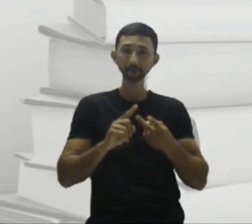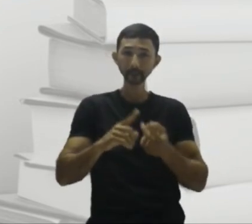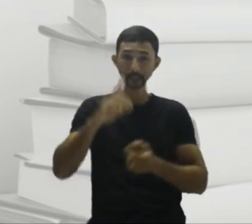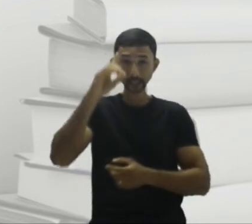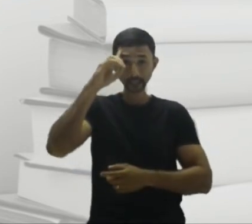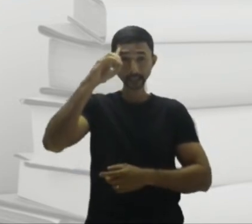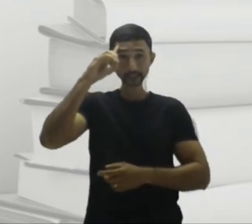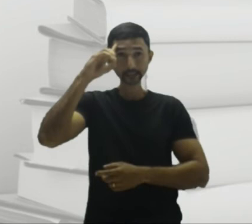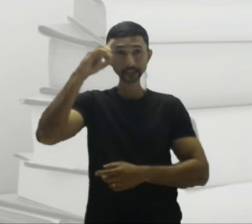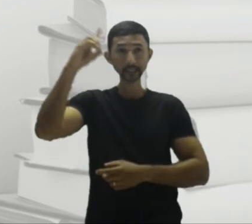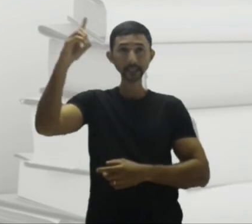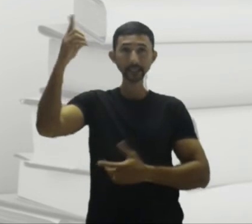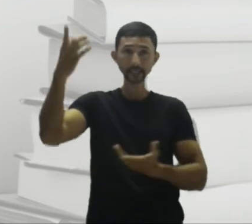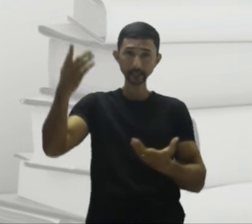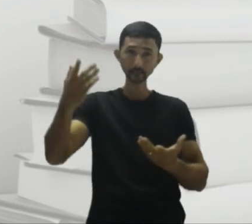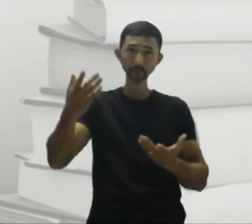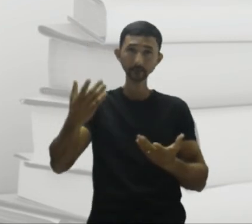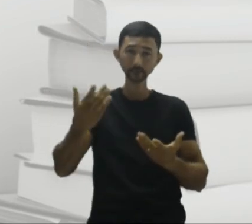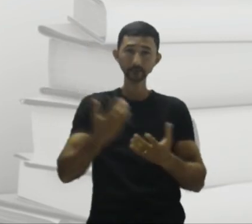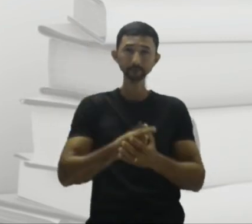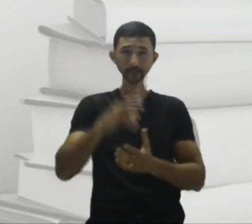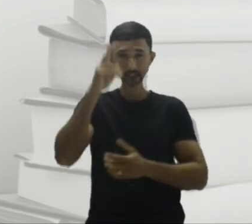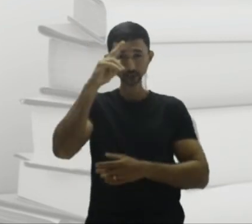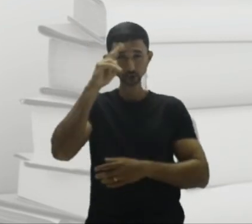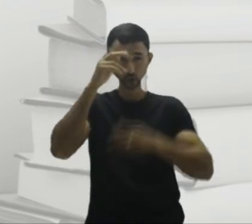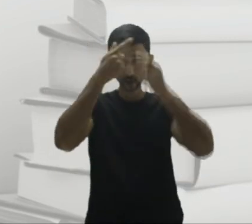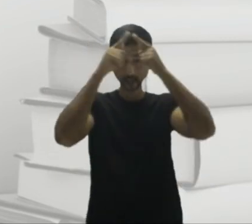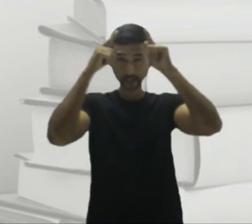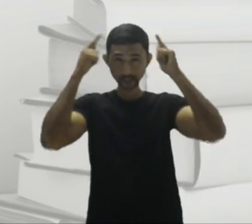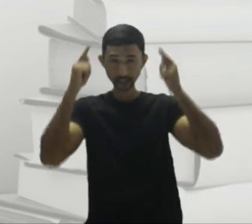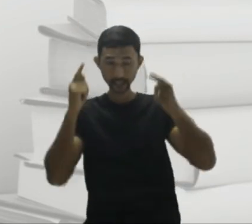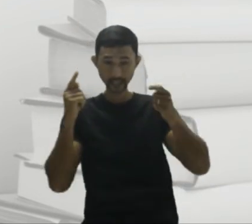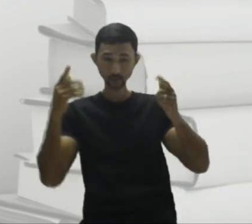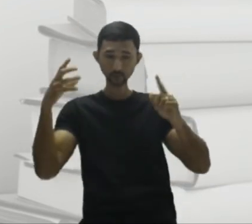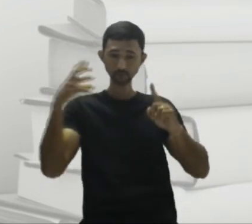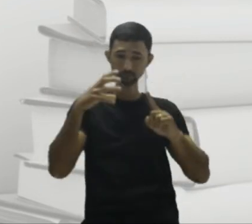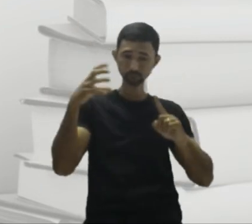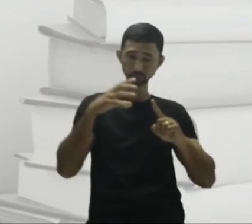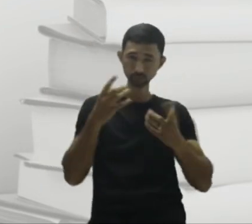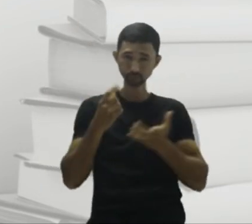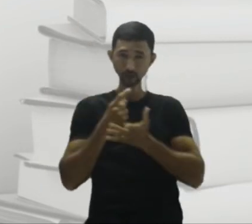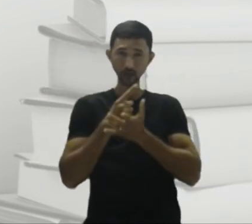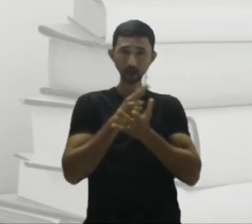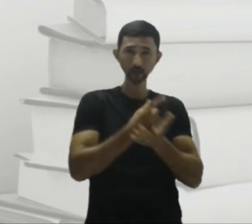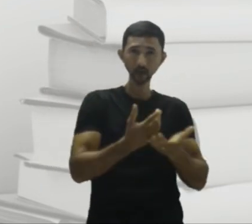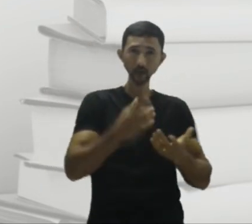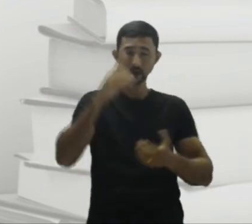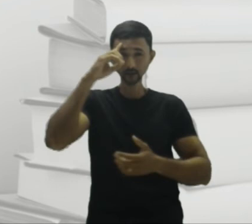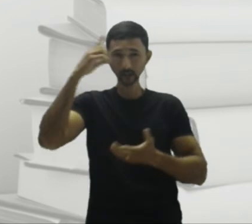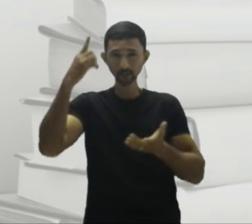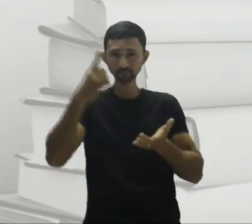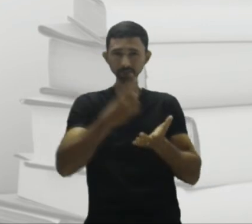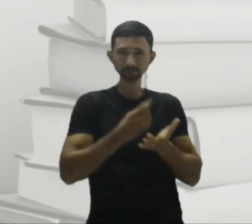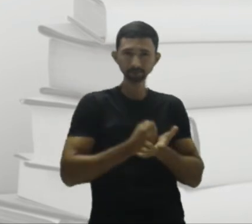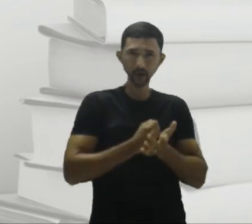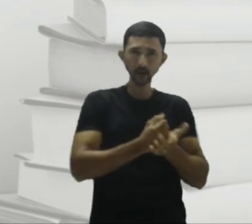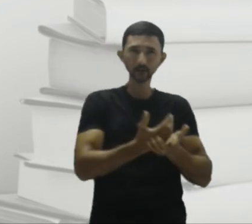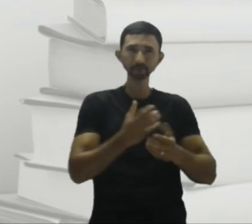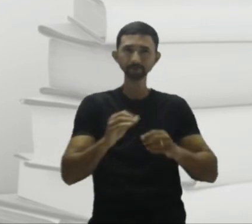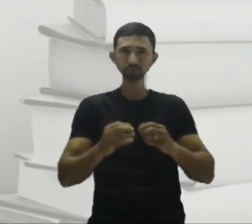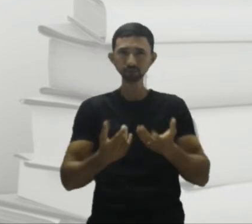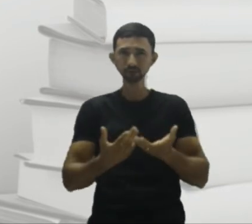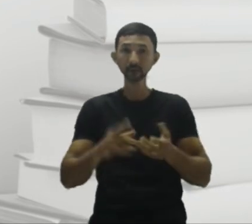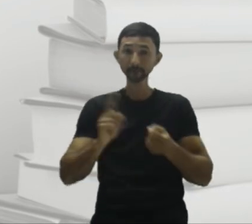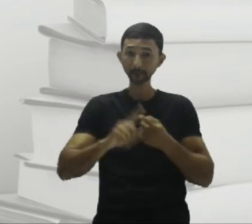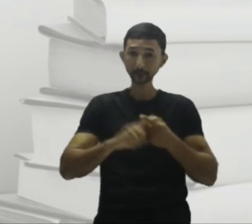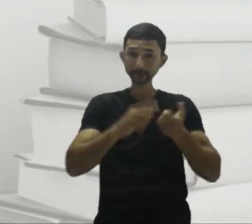de deuses da mitologia intervindo em vários momentos. Nas narrativas